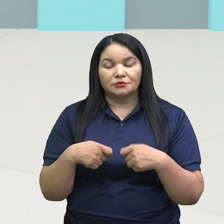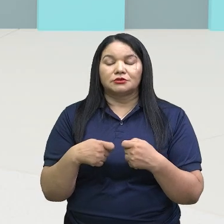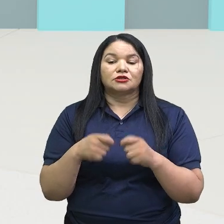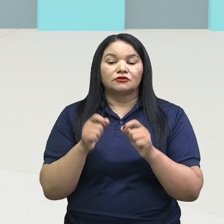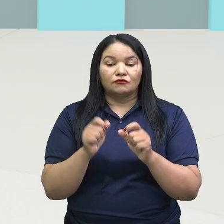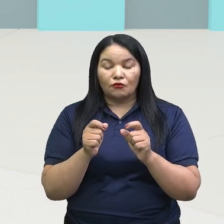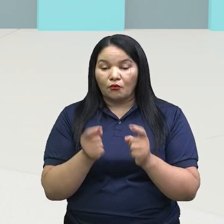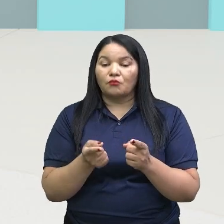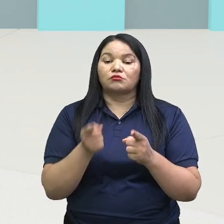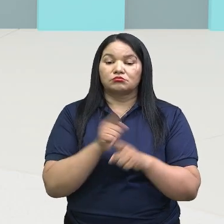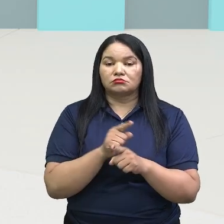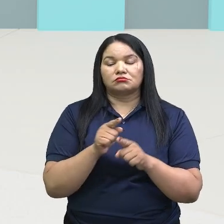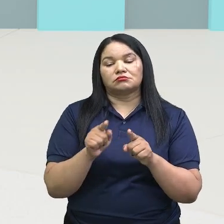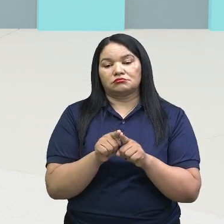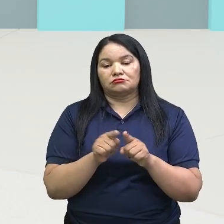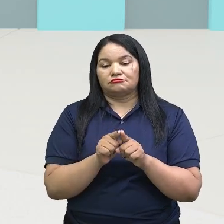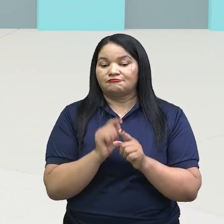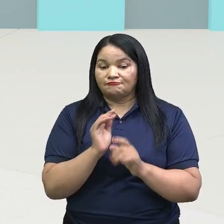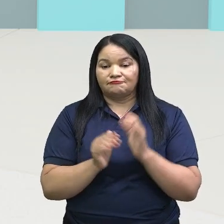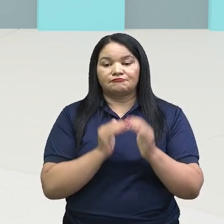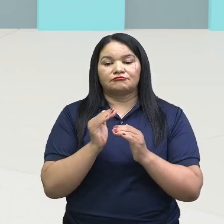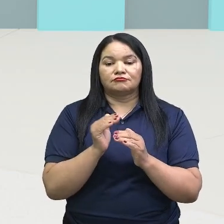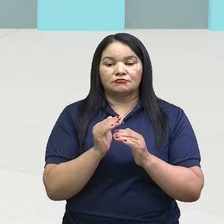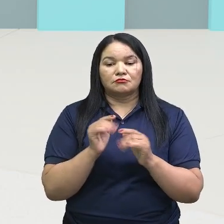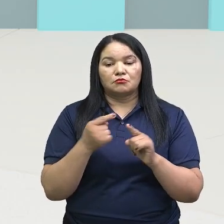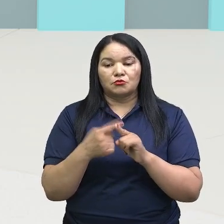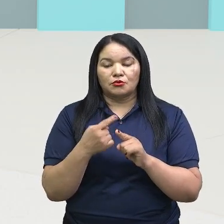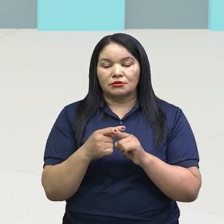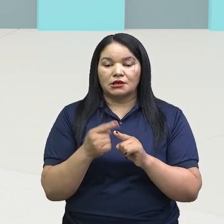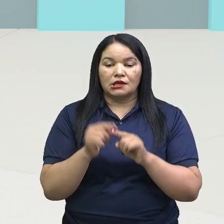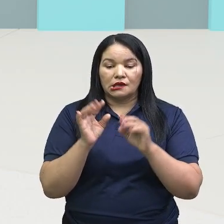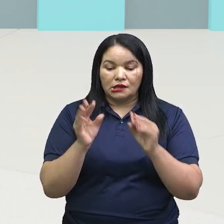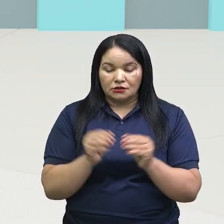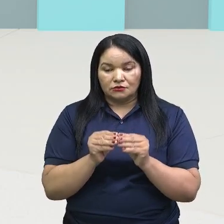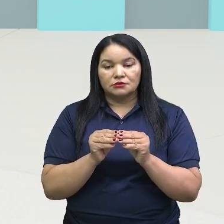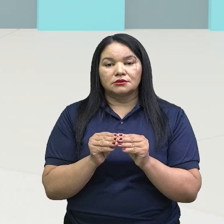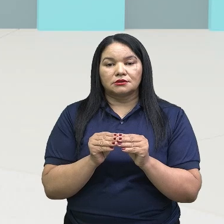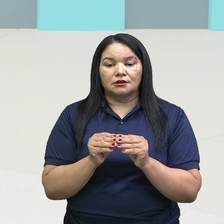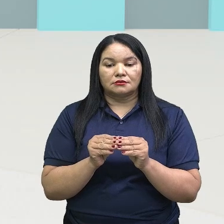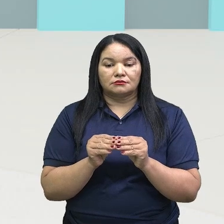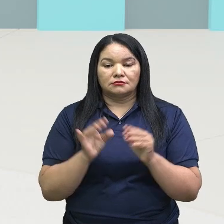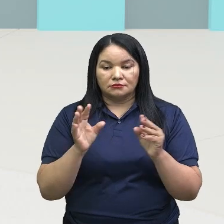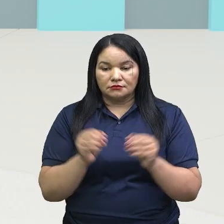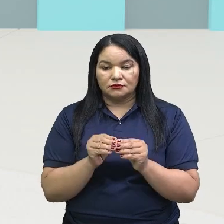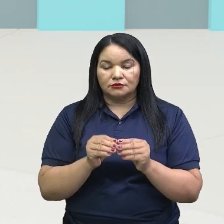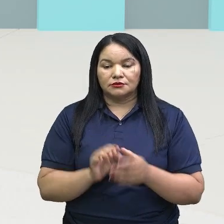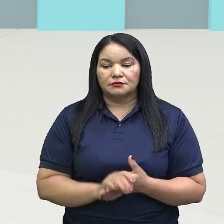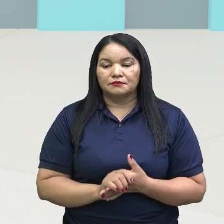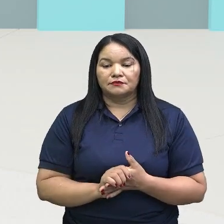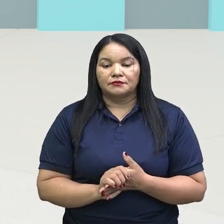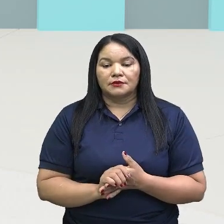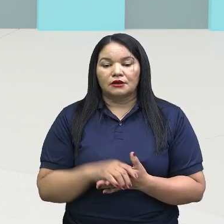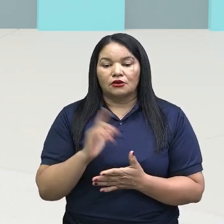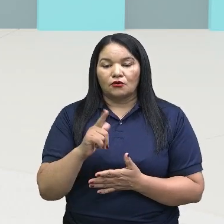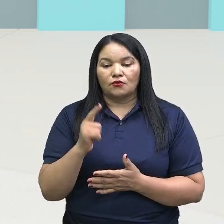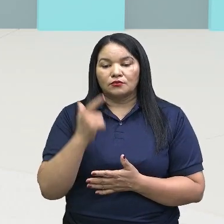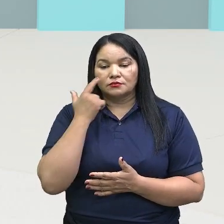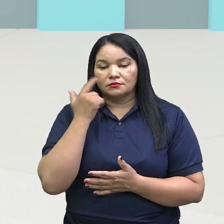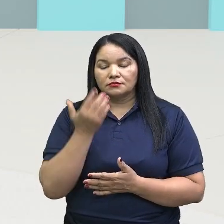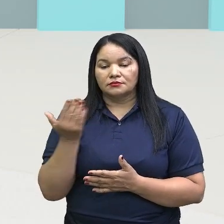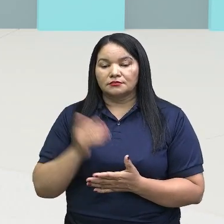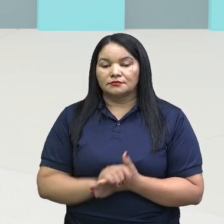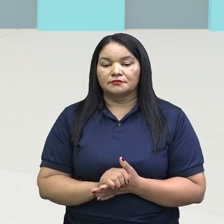ela desenvolvida, porque aqui ela está reduzida de infinitivo. E agora